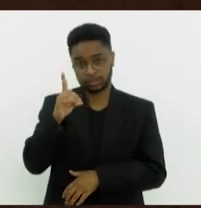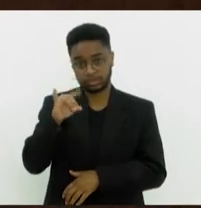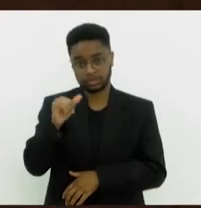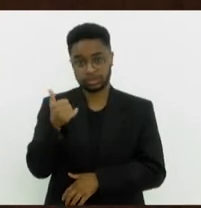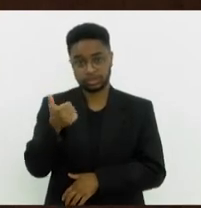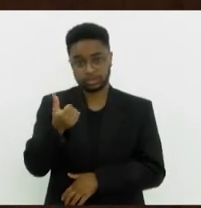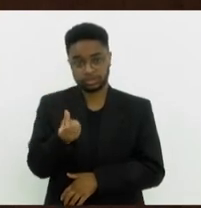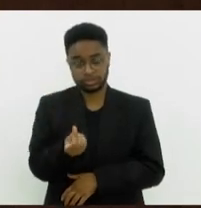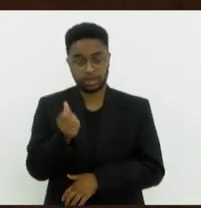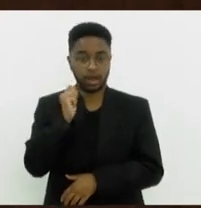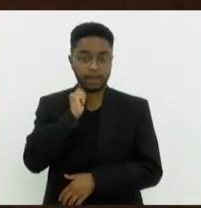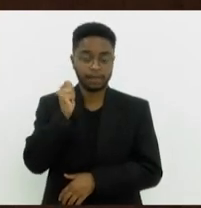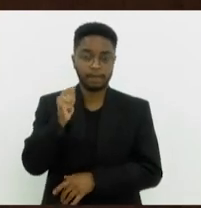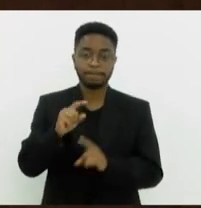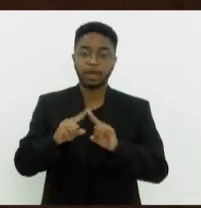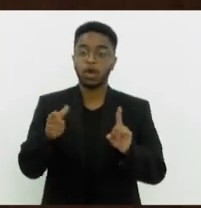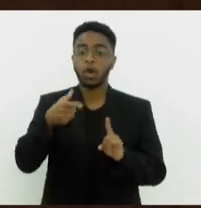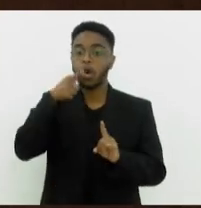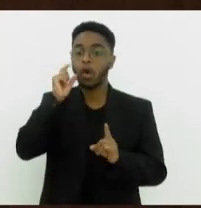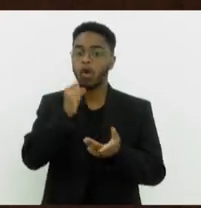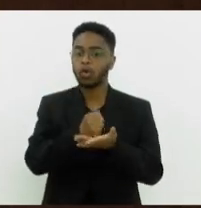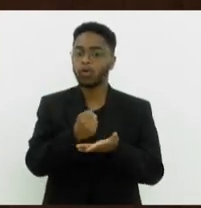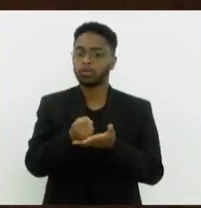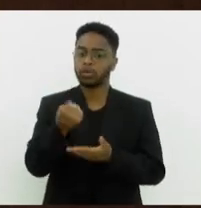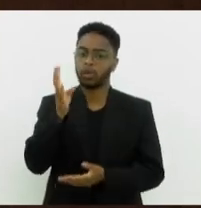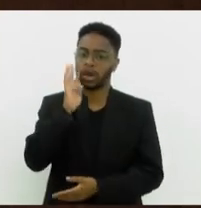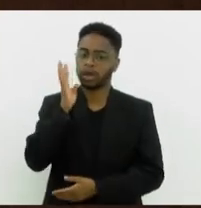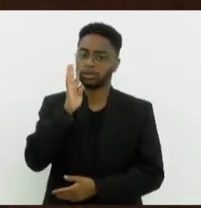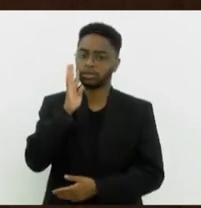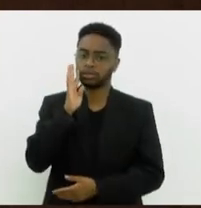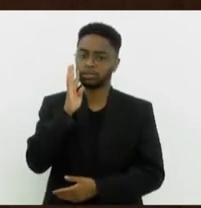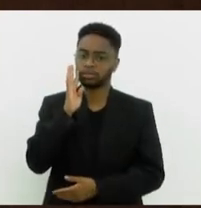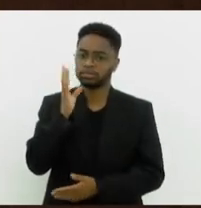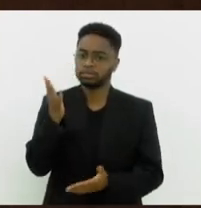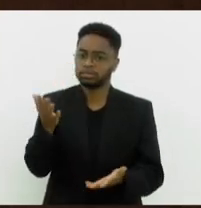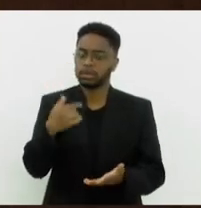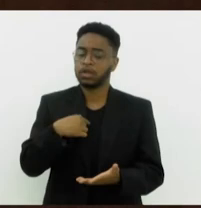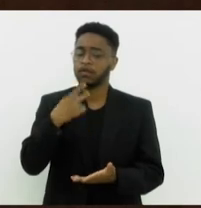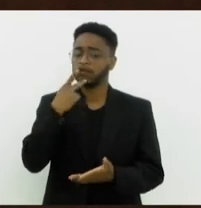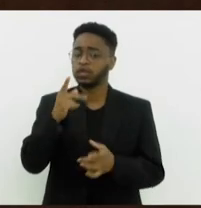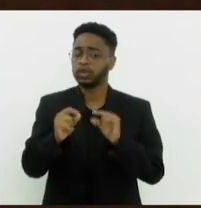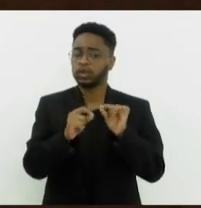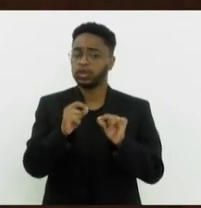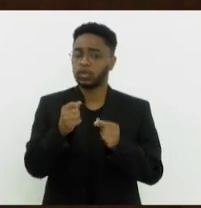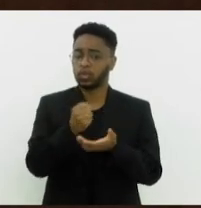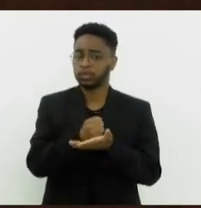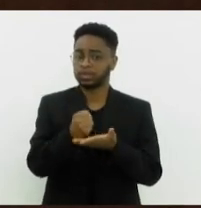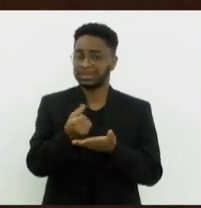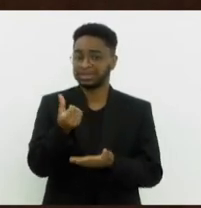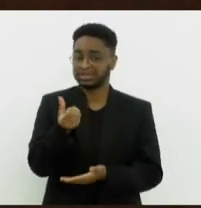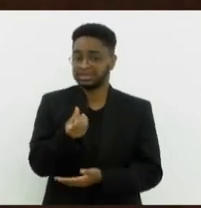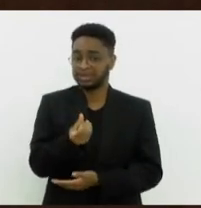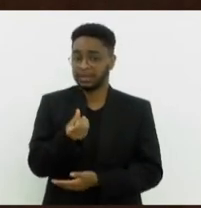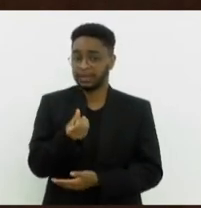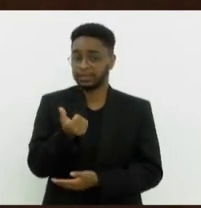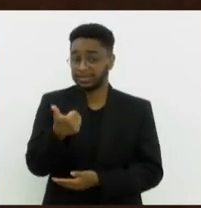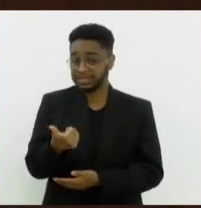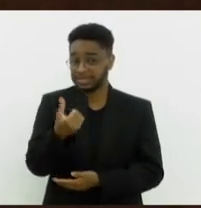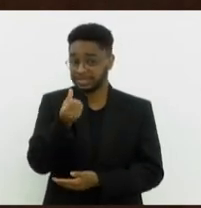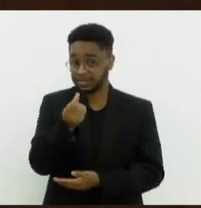E o contrato foi celebrado ontem, na quarta-feira. Eu estou falando de um contrato, presidente, 16 milhões de reais,